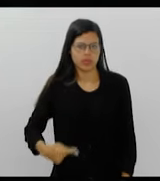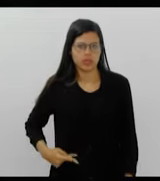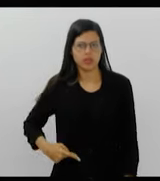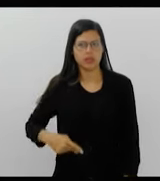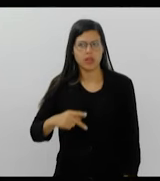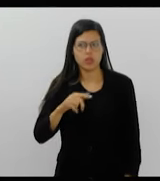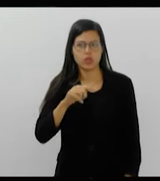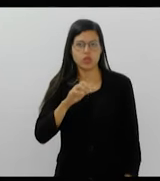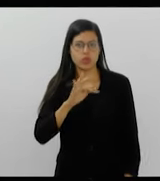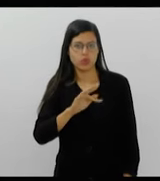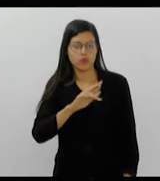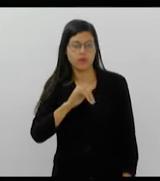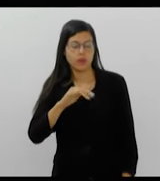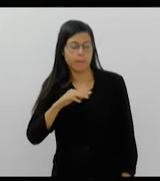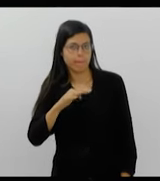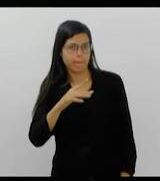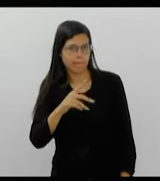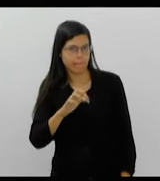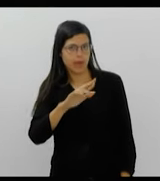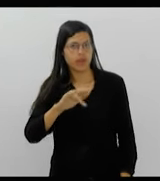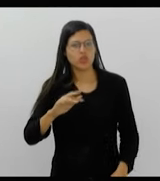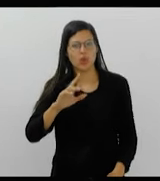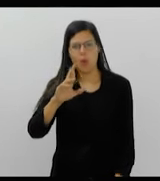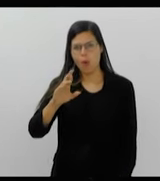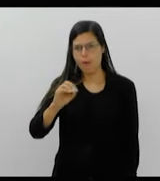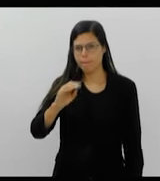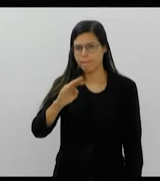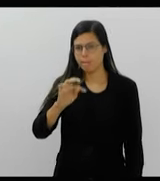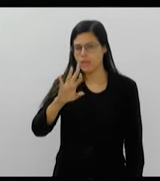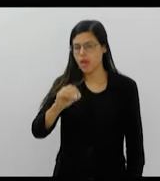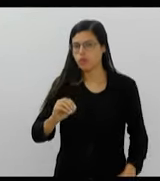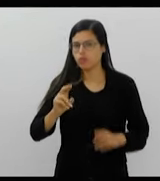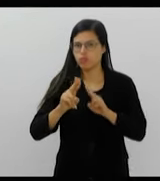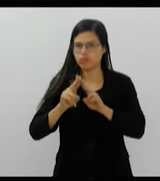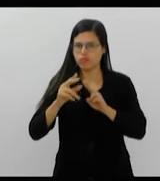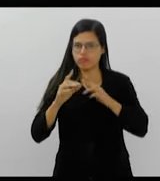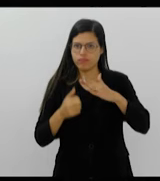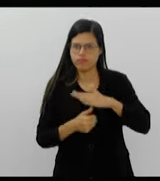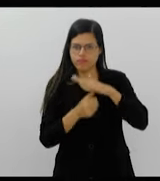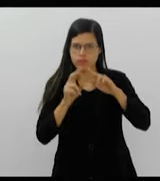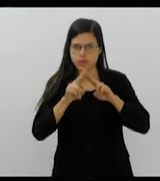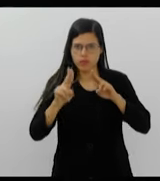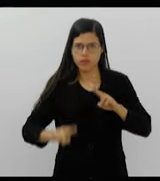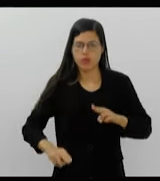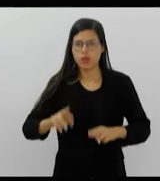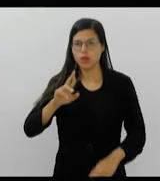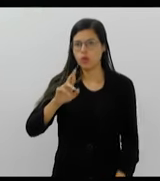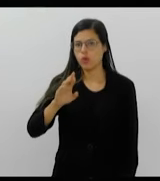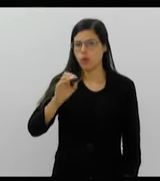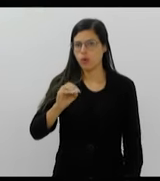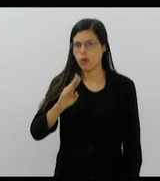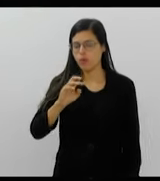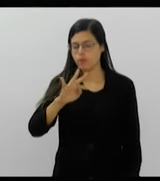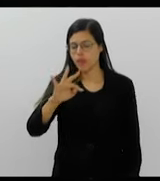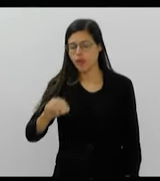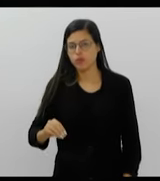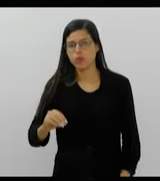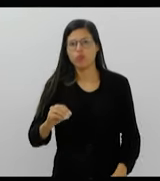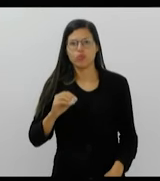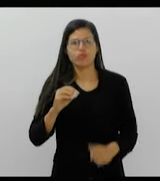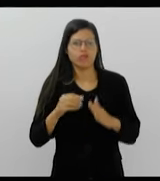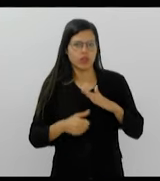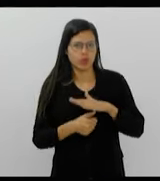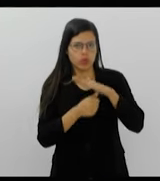o Roberto Medronho, reitor da UFRJ, Roberto de Souza Rodrigues, o reitor da Rural,